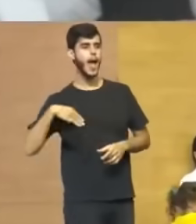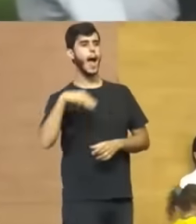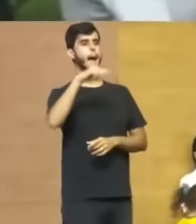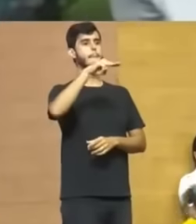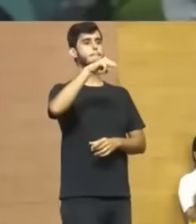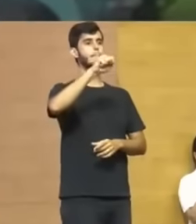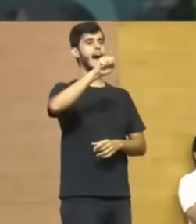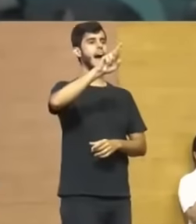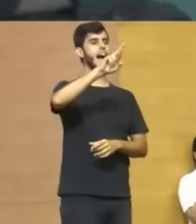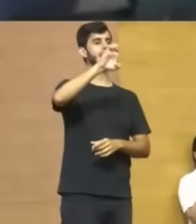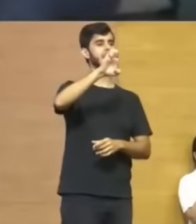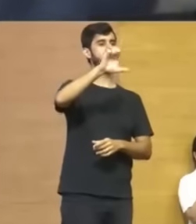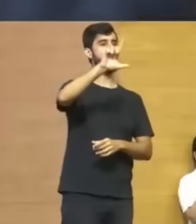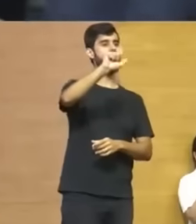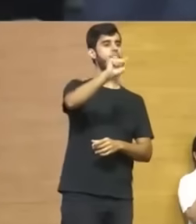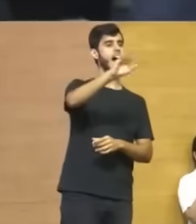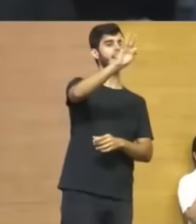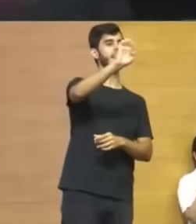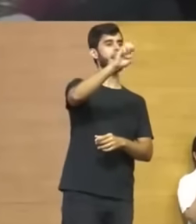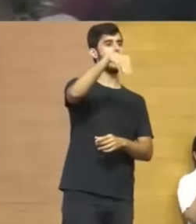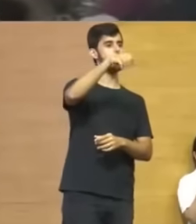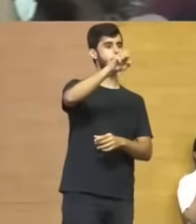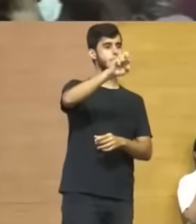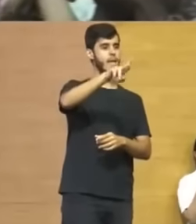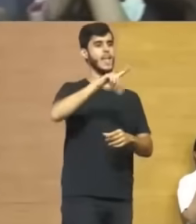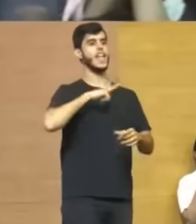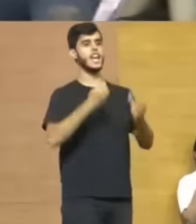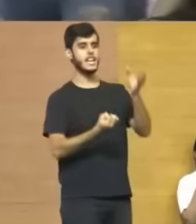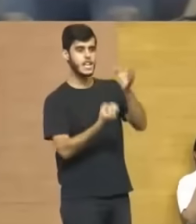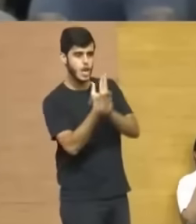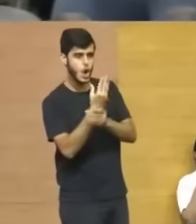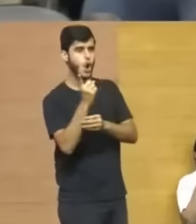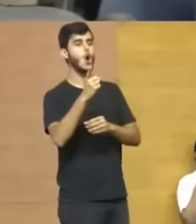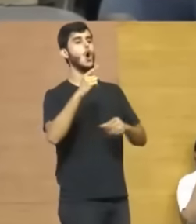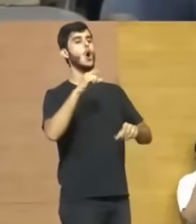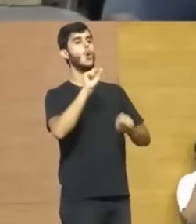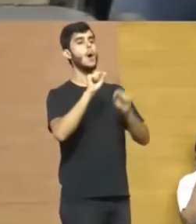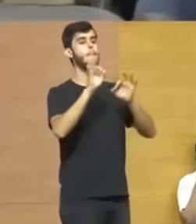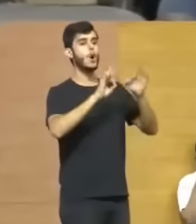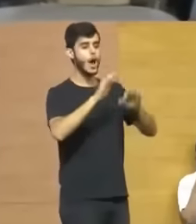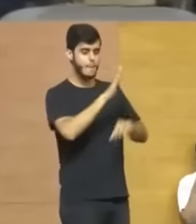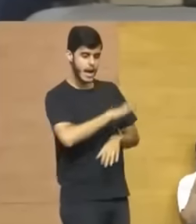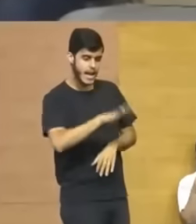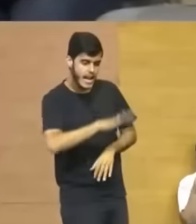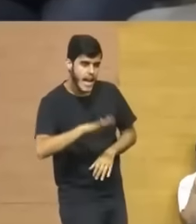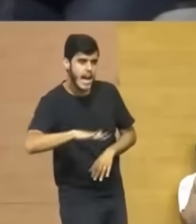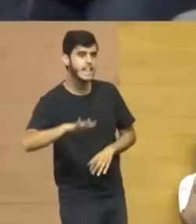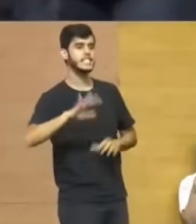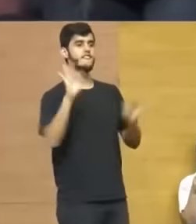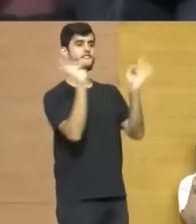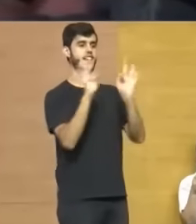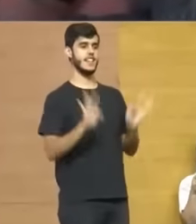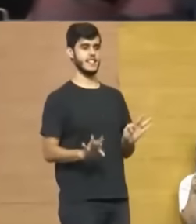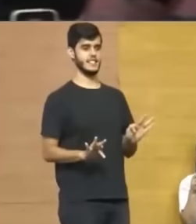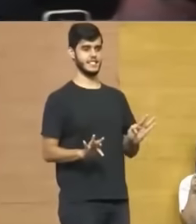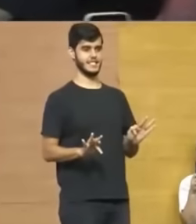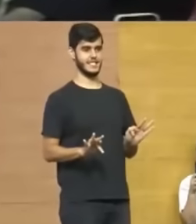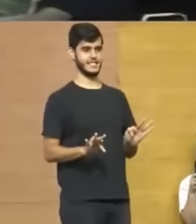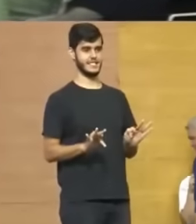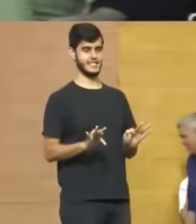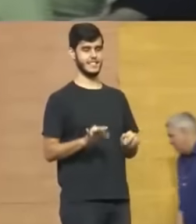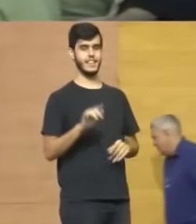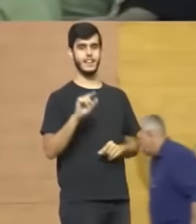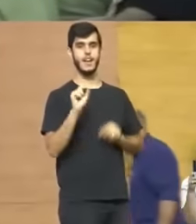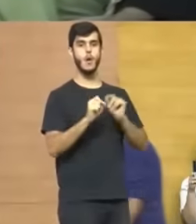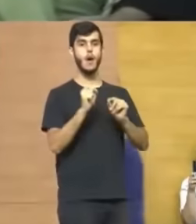que criou a Visitação Cívica e é embaixadora do programa Criança Feliz. Dei continuidade no que tinha, mas sabe qual era